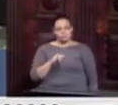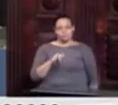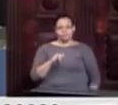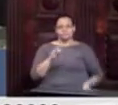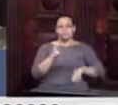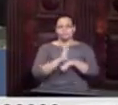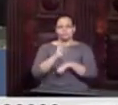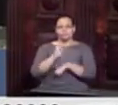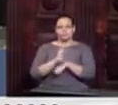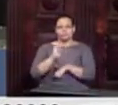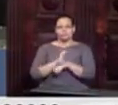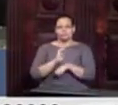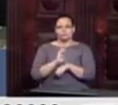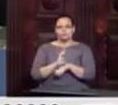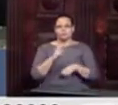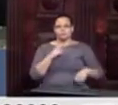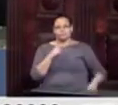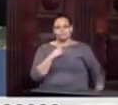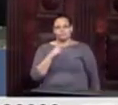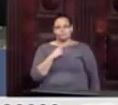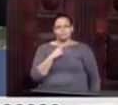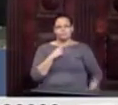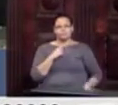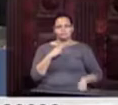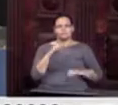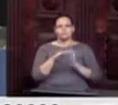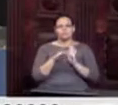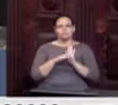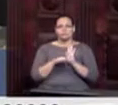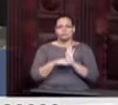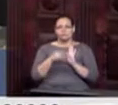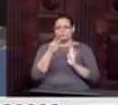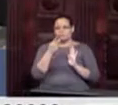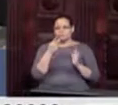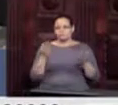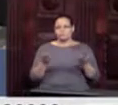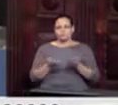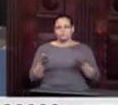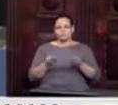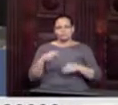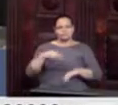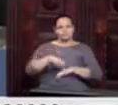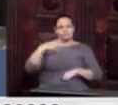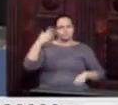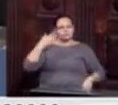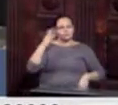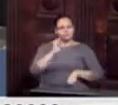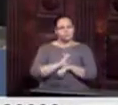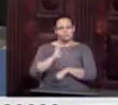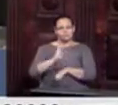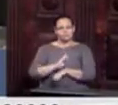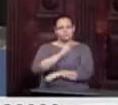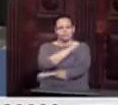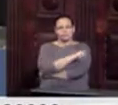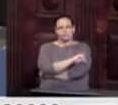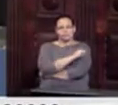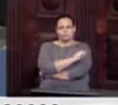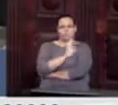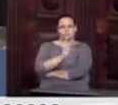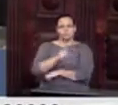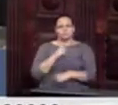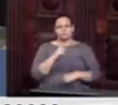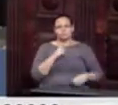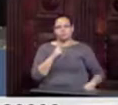um Estado esteja nessas condições. E eu diria hoje aqui do alto dessa tribuna que o Estado do Rio de Janeiro já está em todas